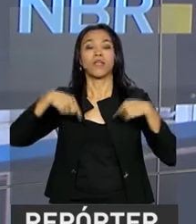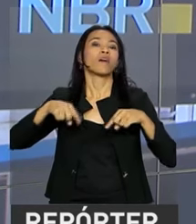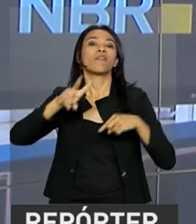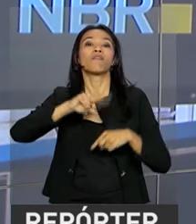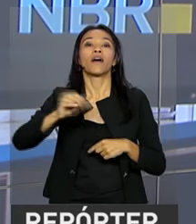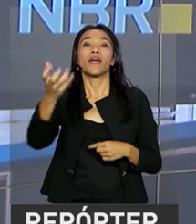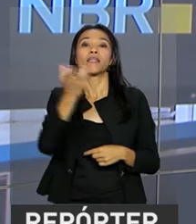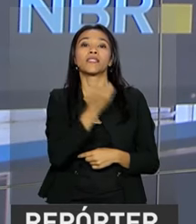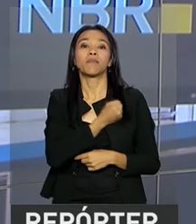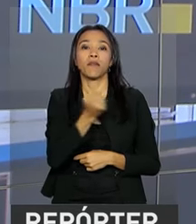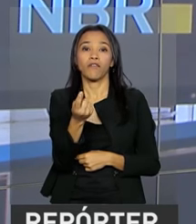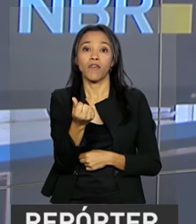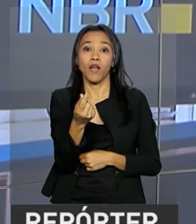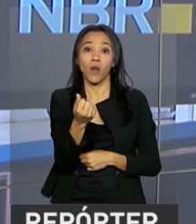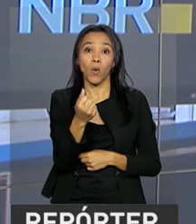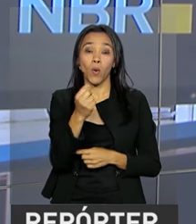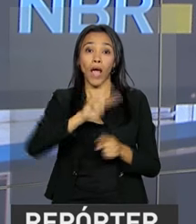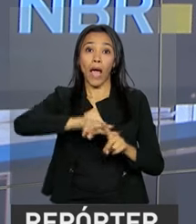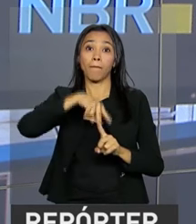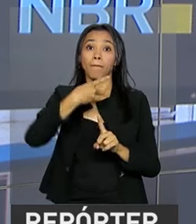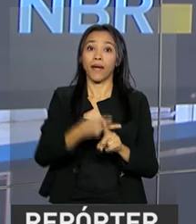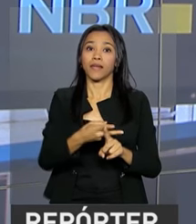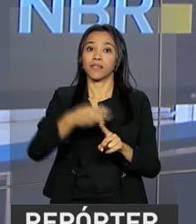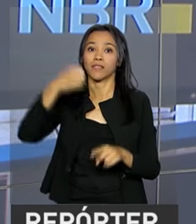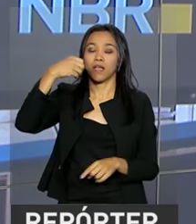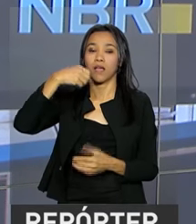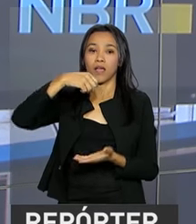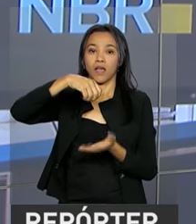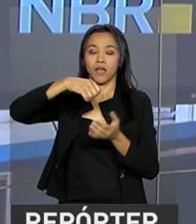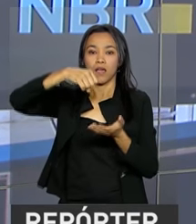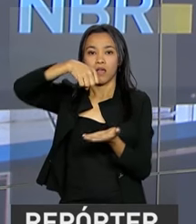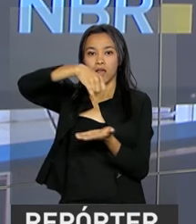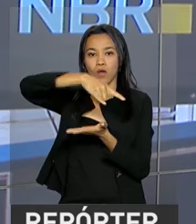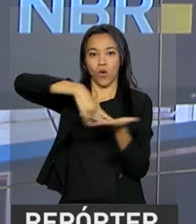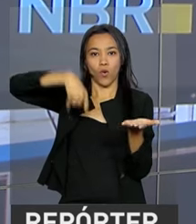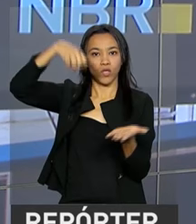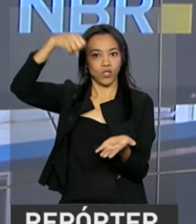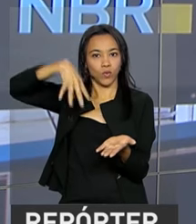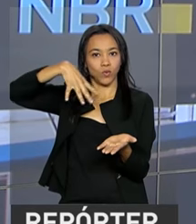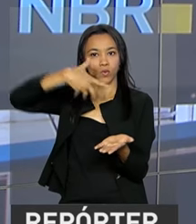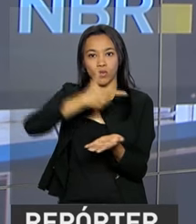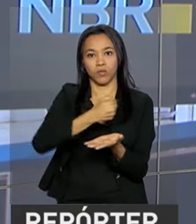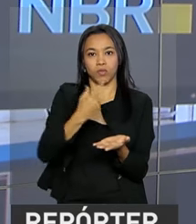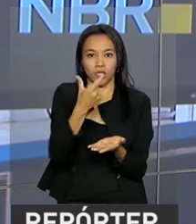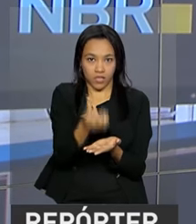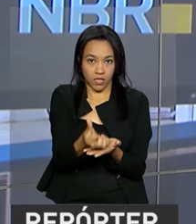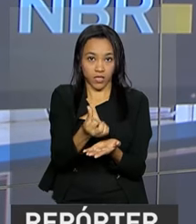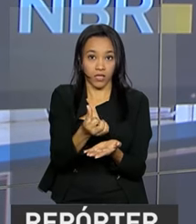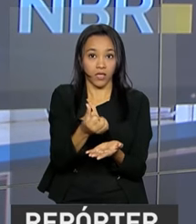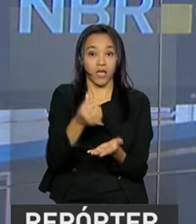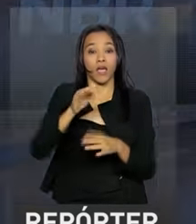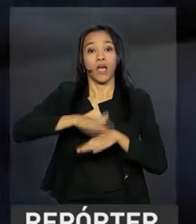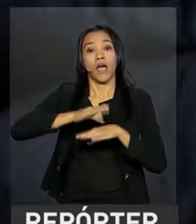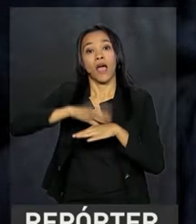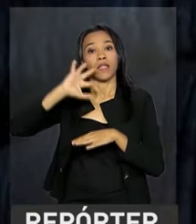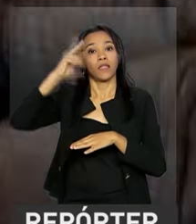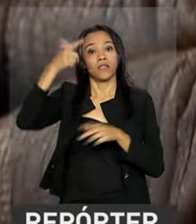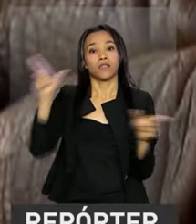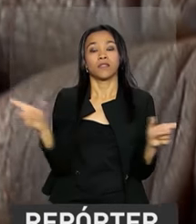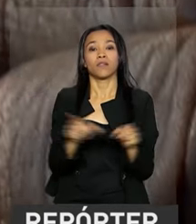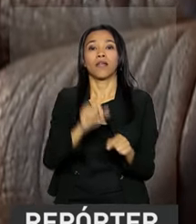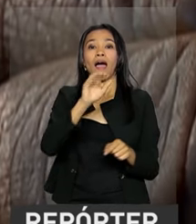de volta valores cobrados a mais na conta de luz em 2016. A decisão da Agência Nacional de